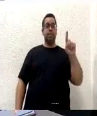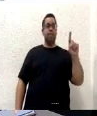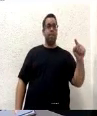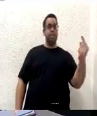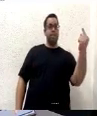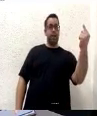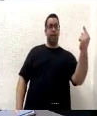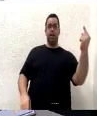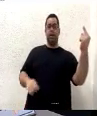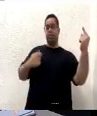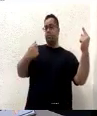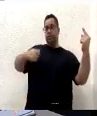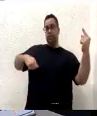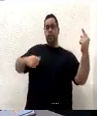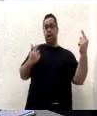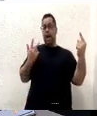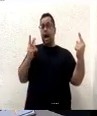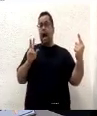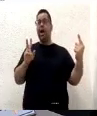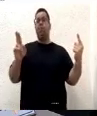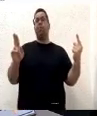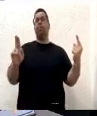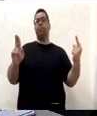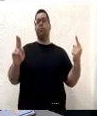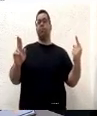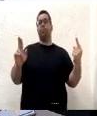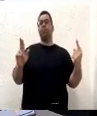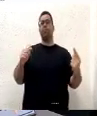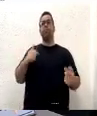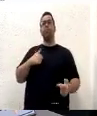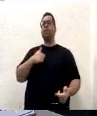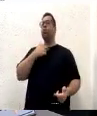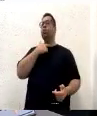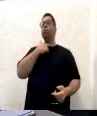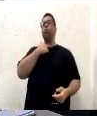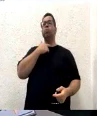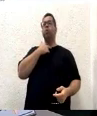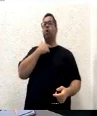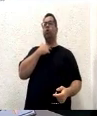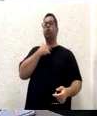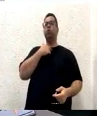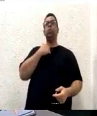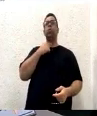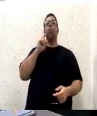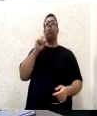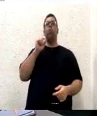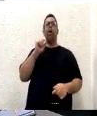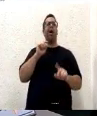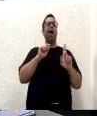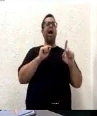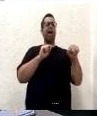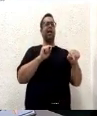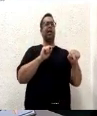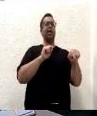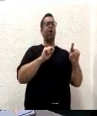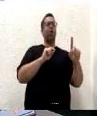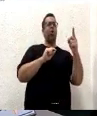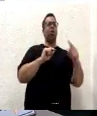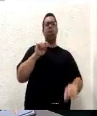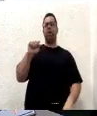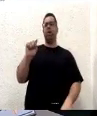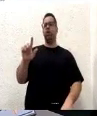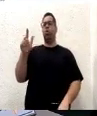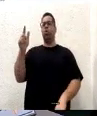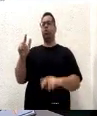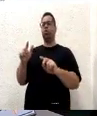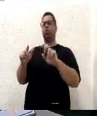outro. A gente não pode pegar uma demanda e fazer diferença de um setor para o outro. É o que a